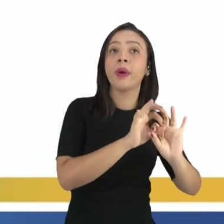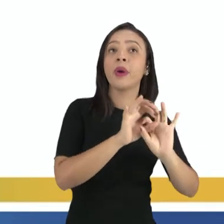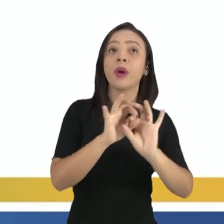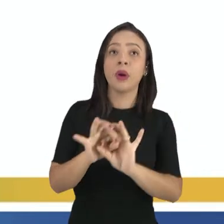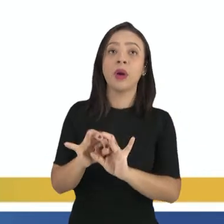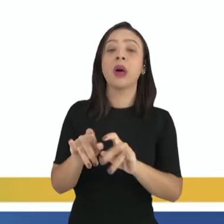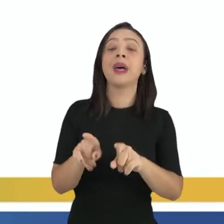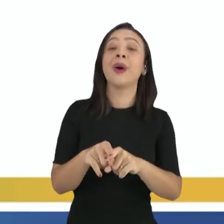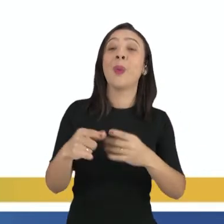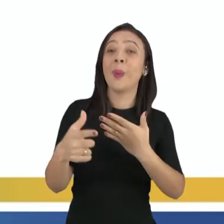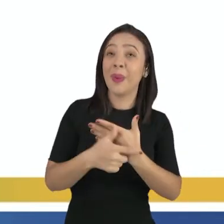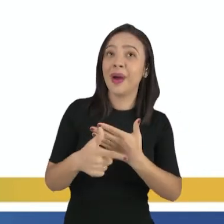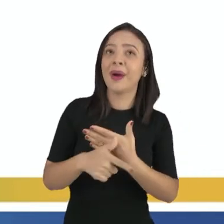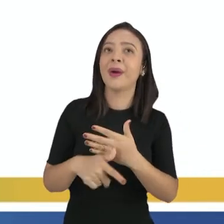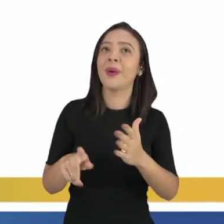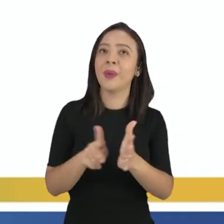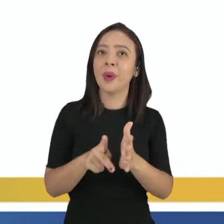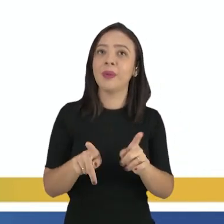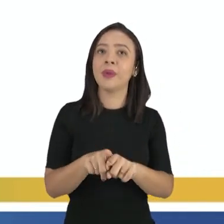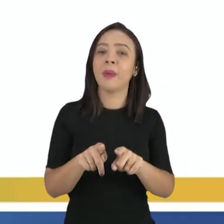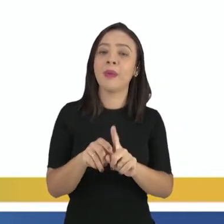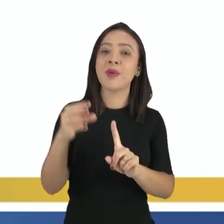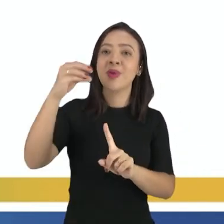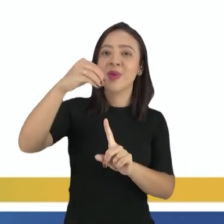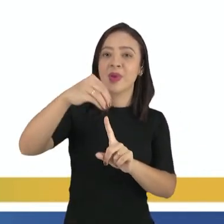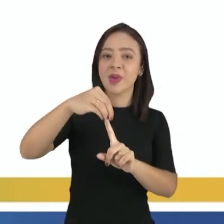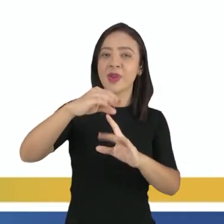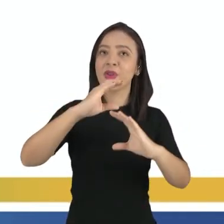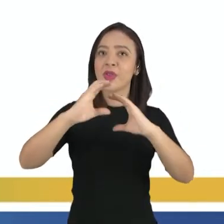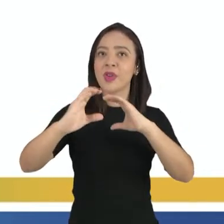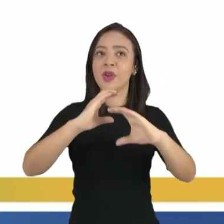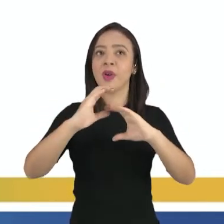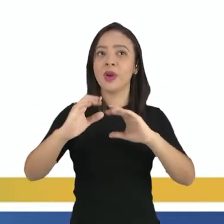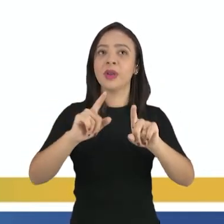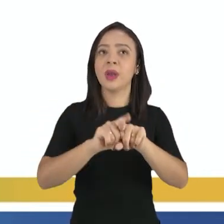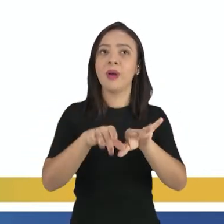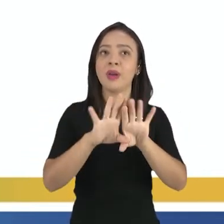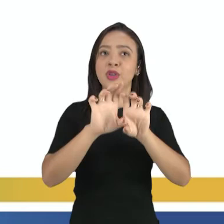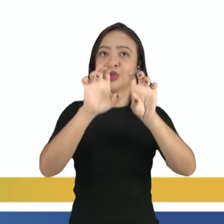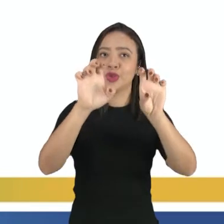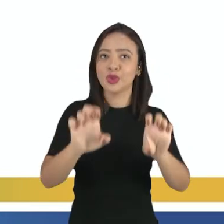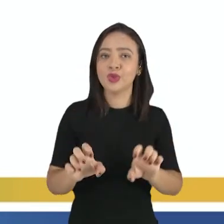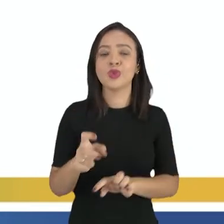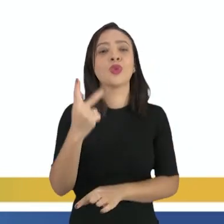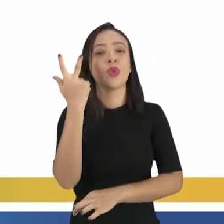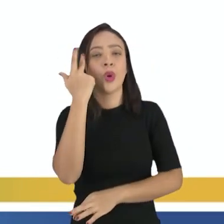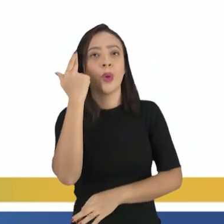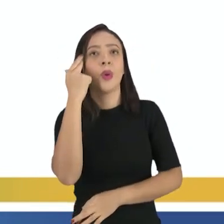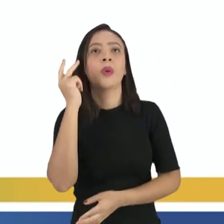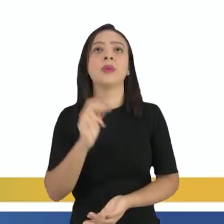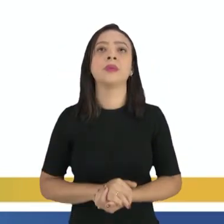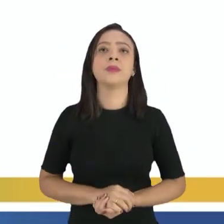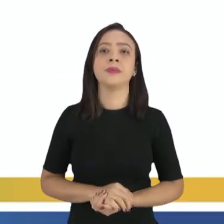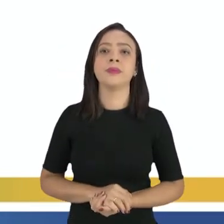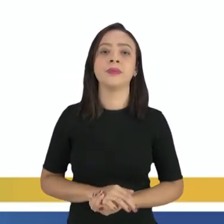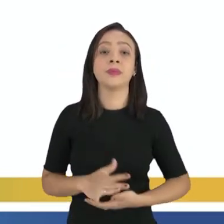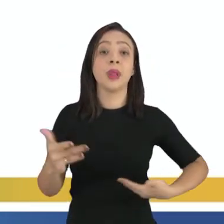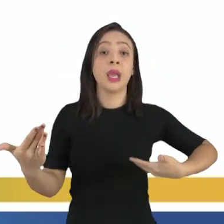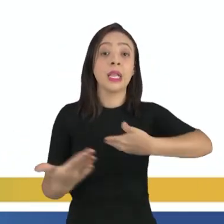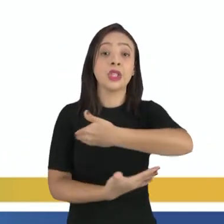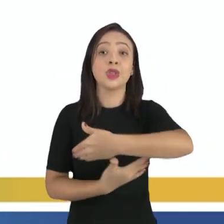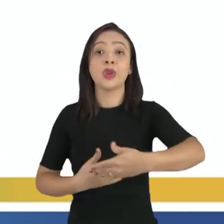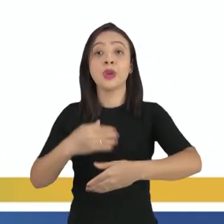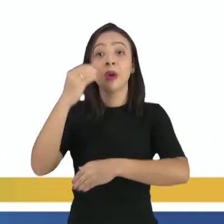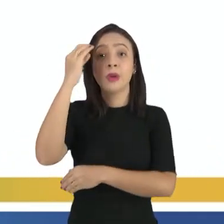sua função específica seu objetivo comunicativo e seu formato mais comum relacionam-se